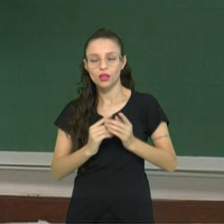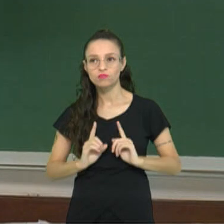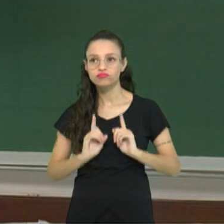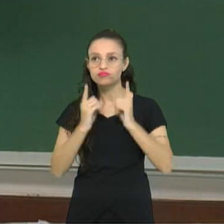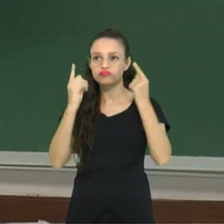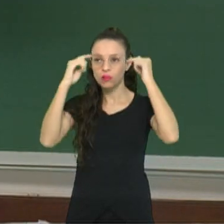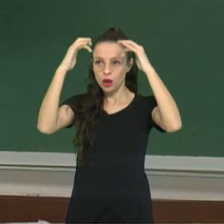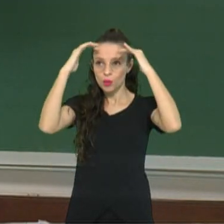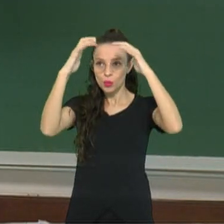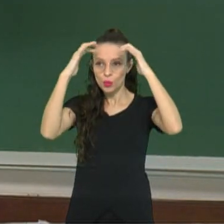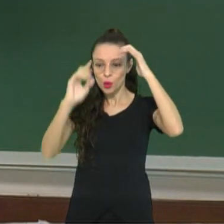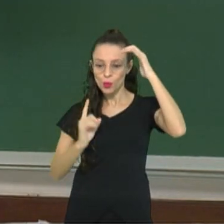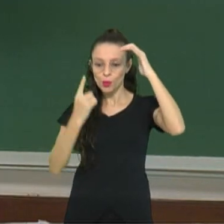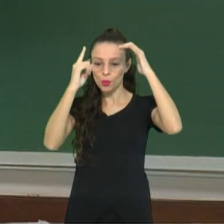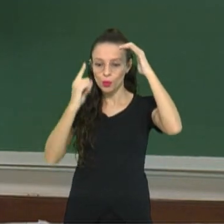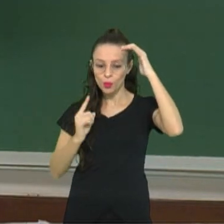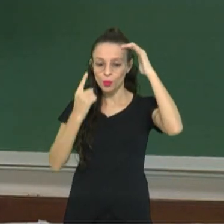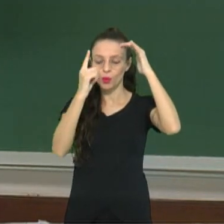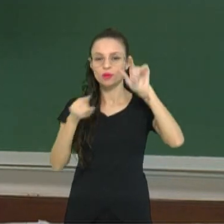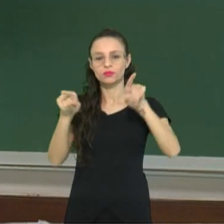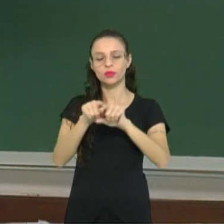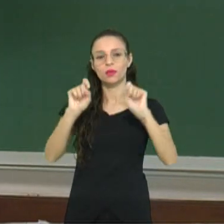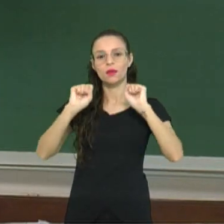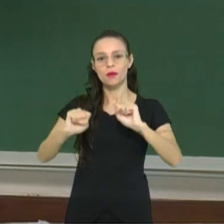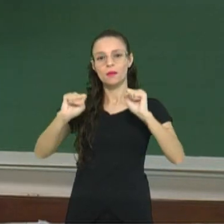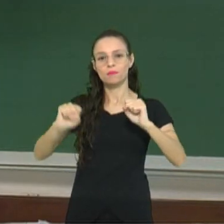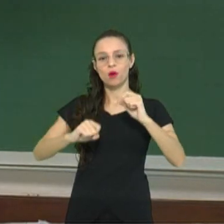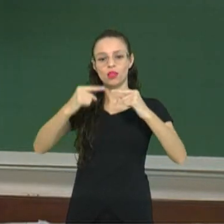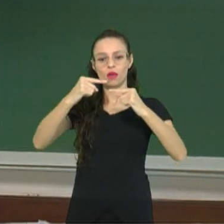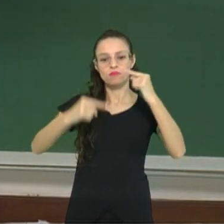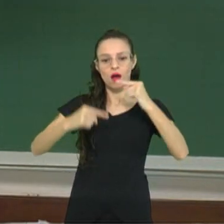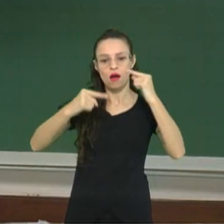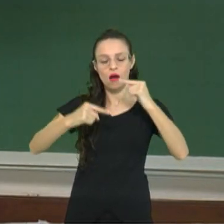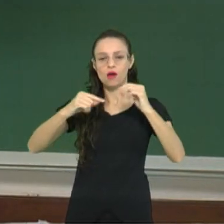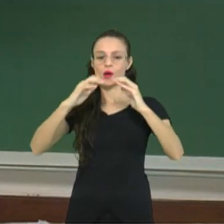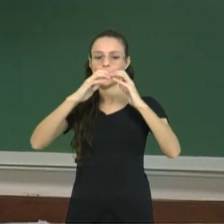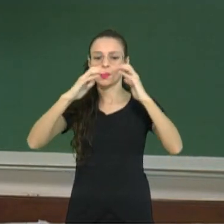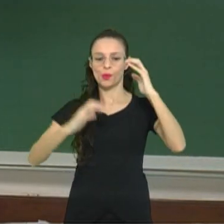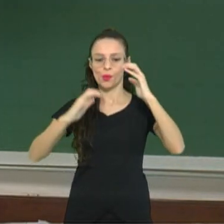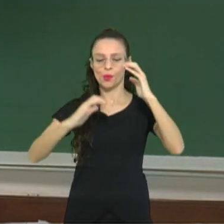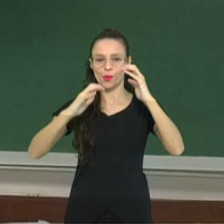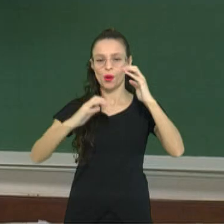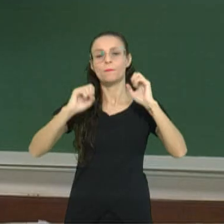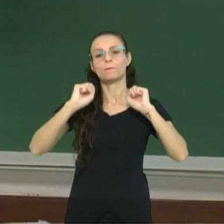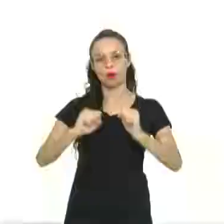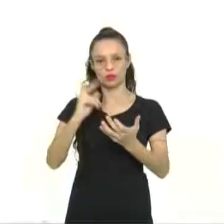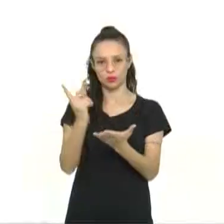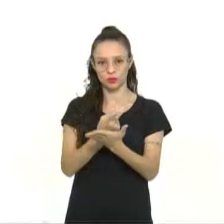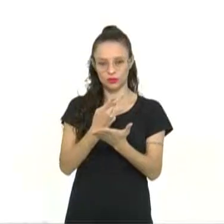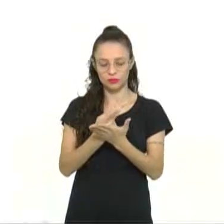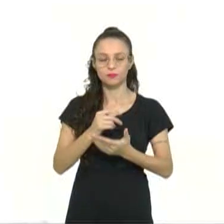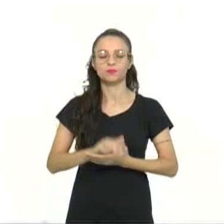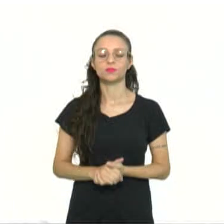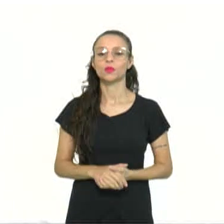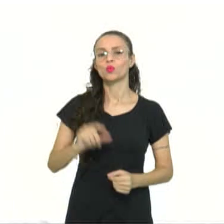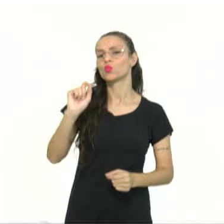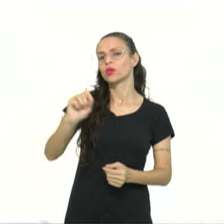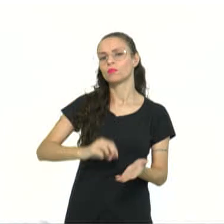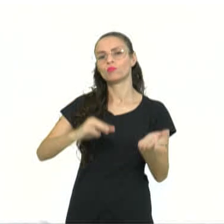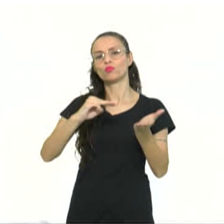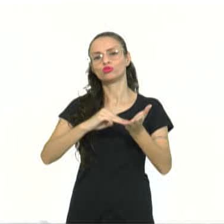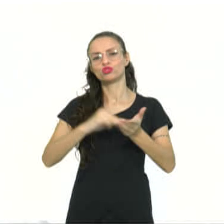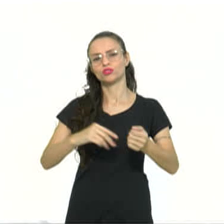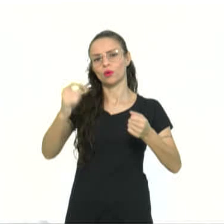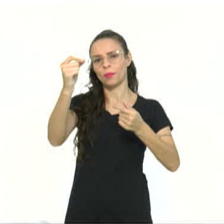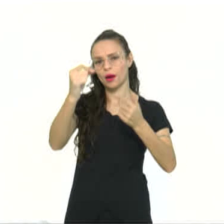alimentação, né, de nutrição pelo sangue, como uma ruptura arterial seguida de derrame, ou seja, ocorre uma hemorragia, né? Quais são as causas, né,